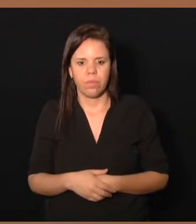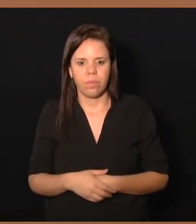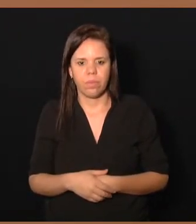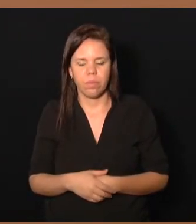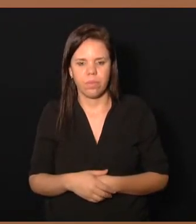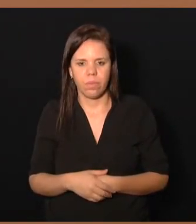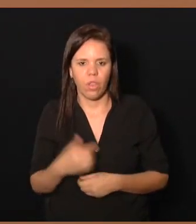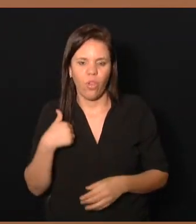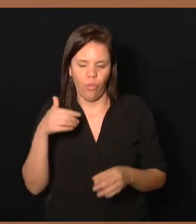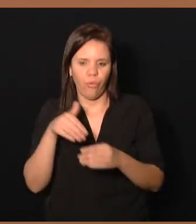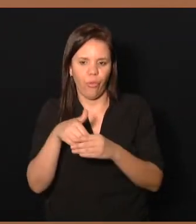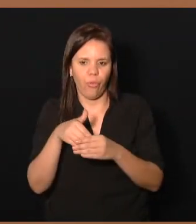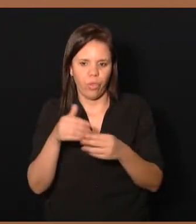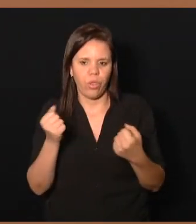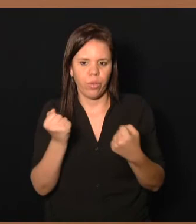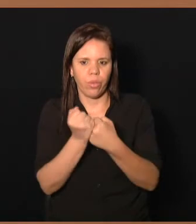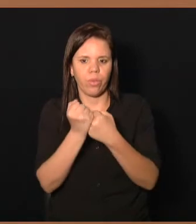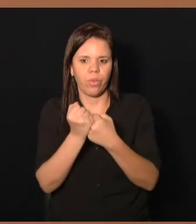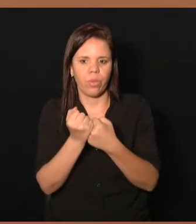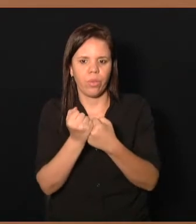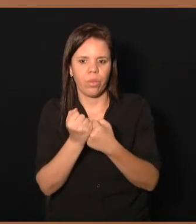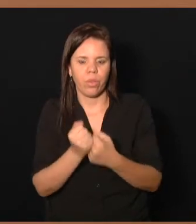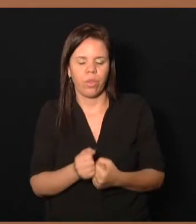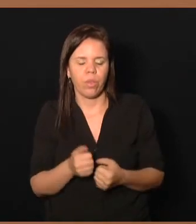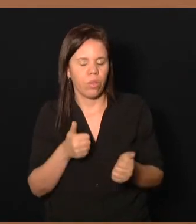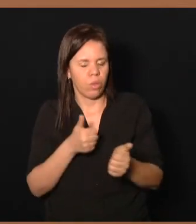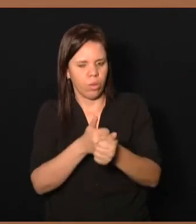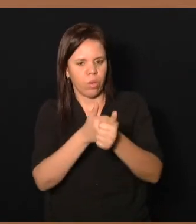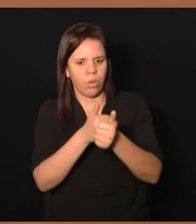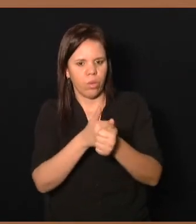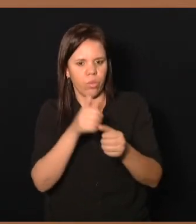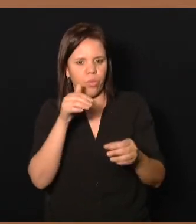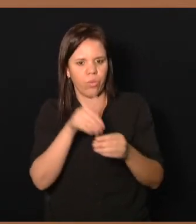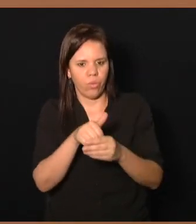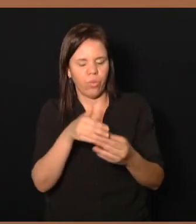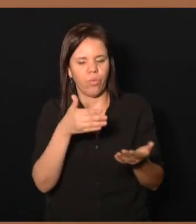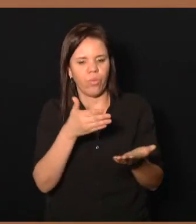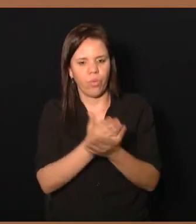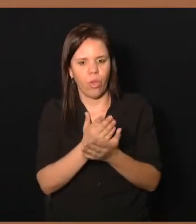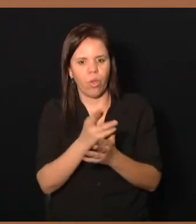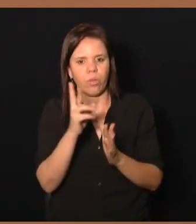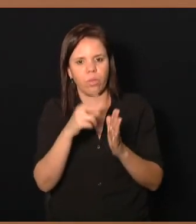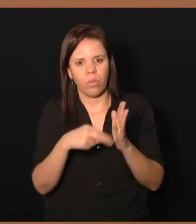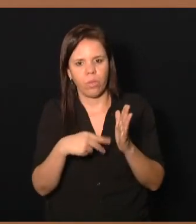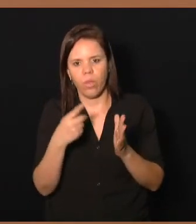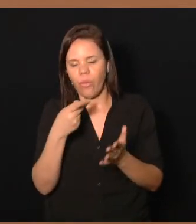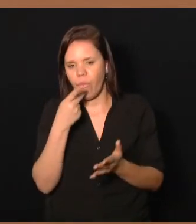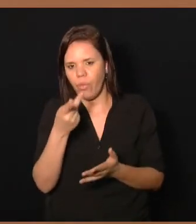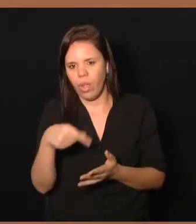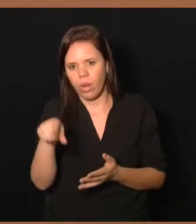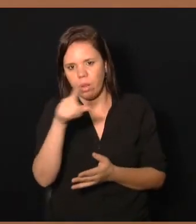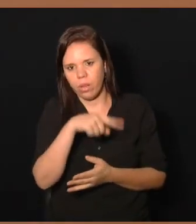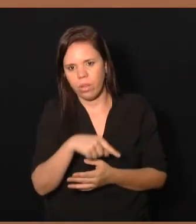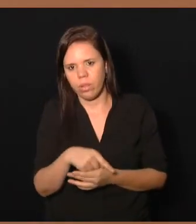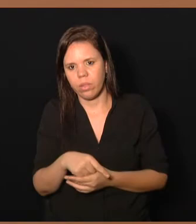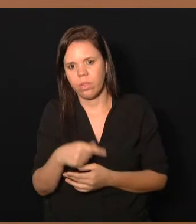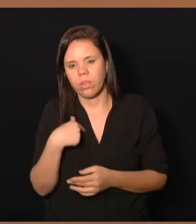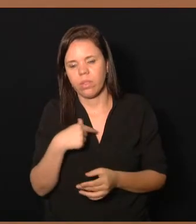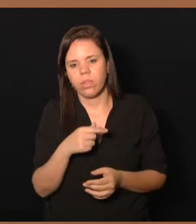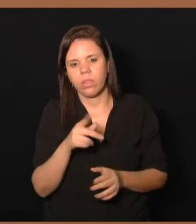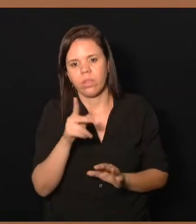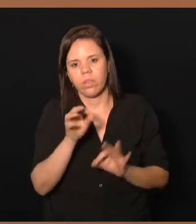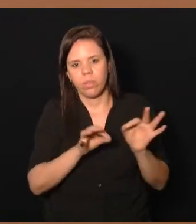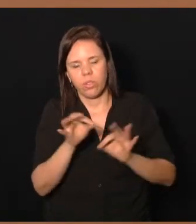Eu vou votar favorável, estou aqui acompanhando o voto do relator, mas vou dizer para vocês, provavelmente esse projeto